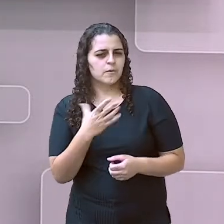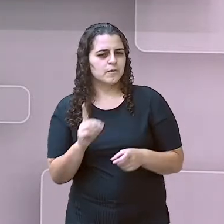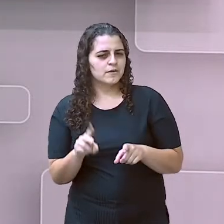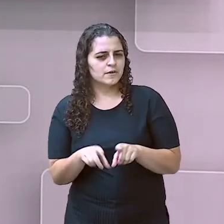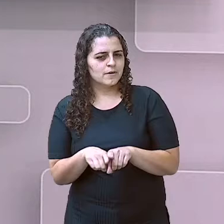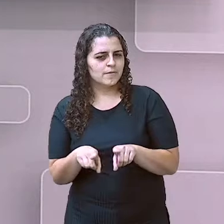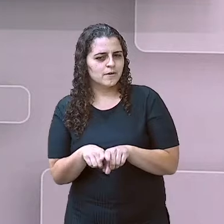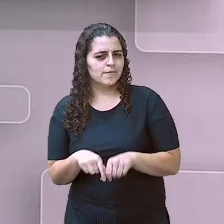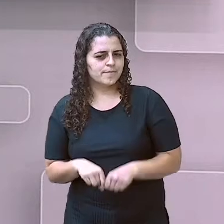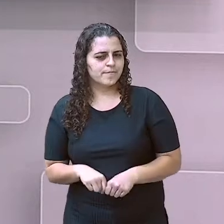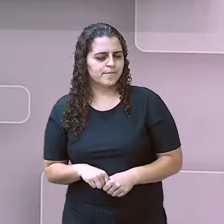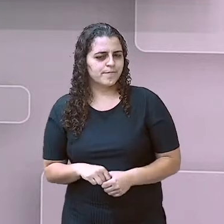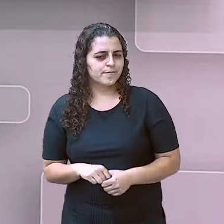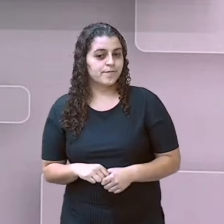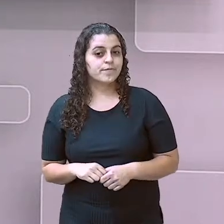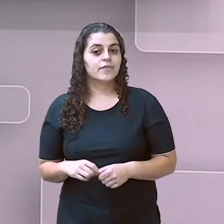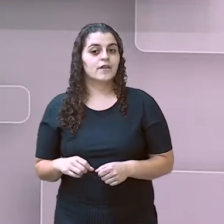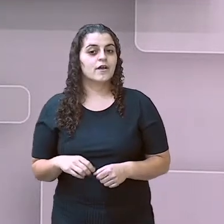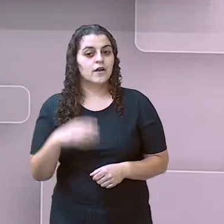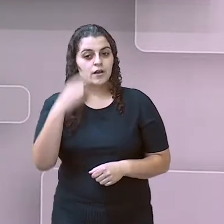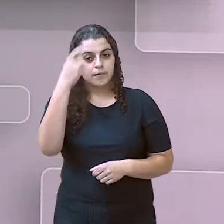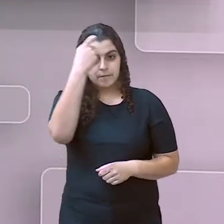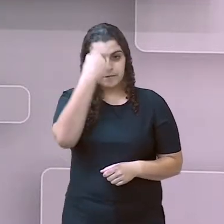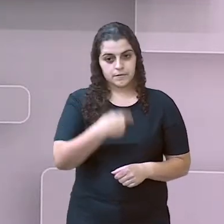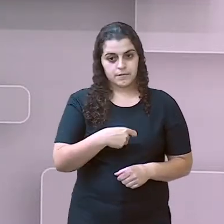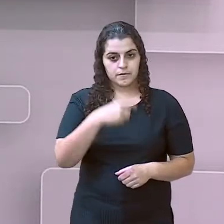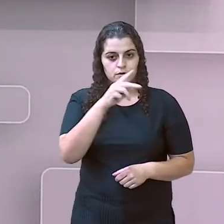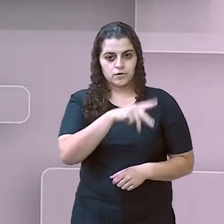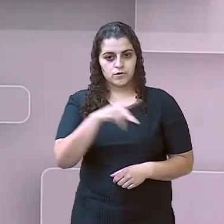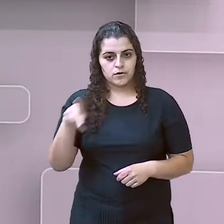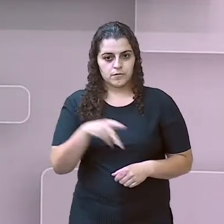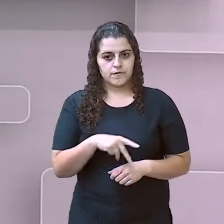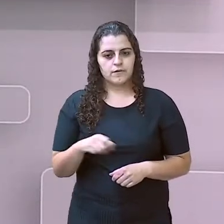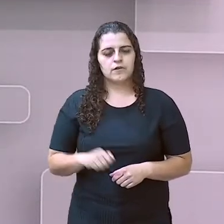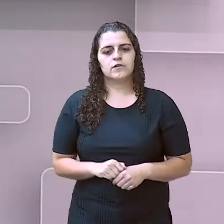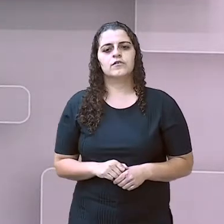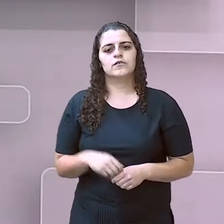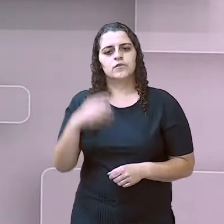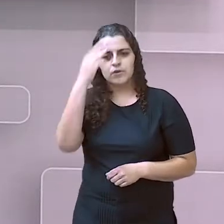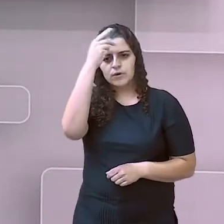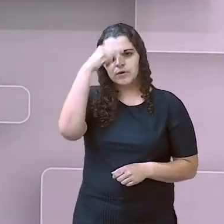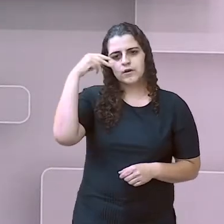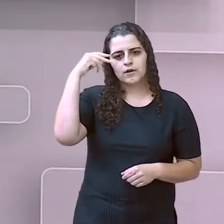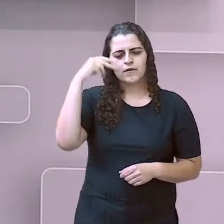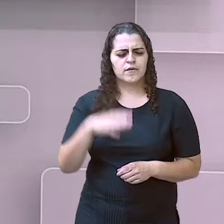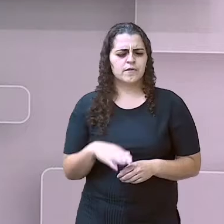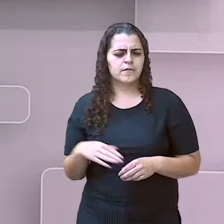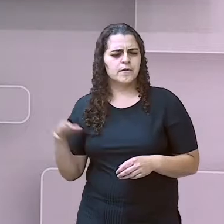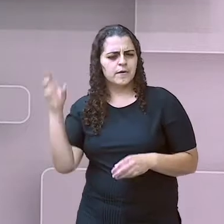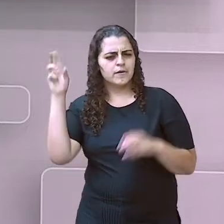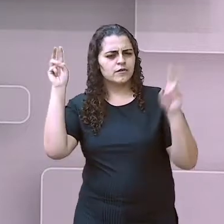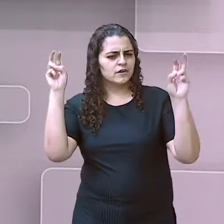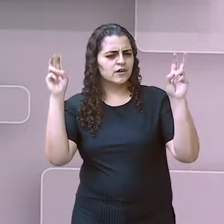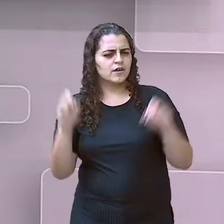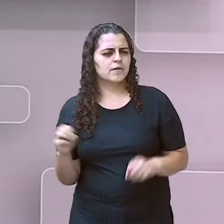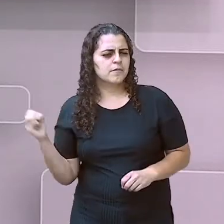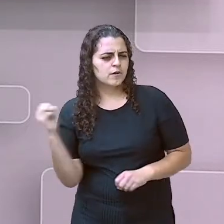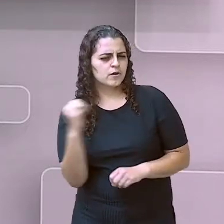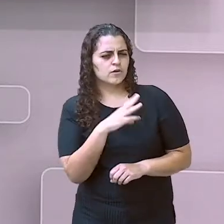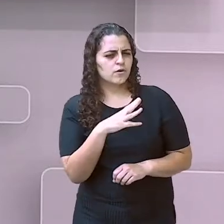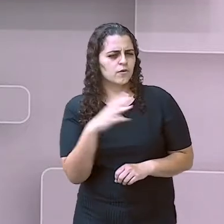também. Então, Graziele Félix, nós vamos começar hoje uma aula nova, um conteúdo novo